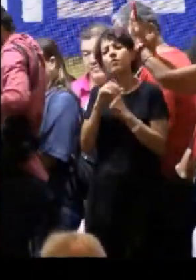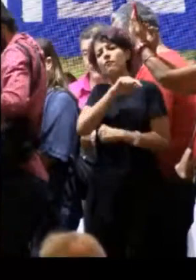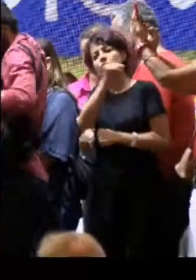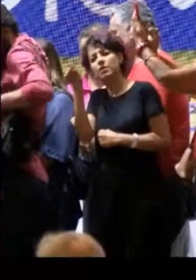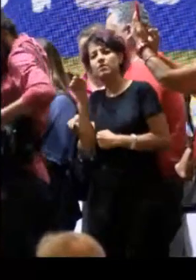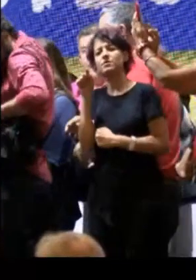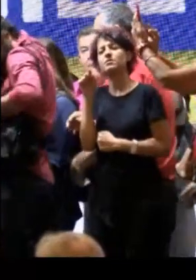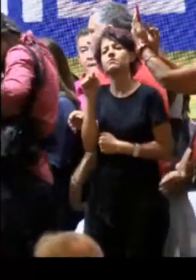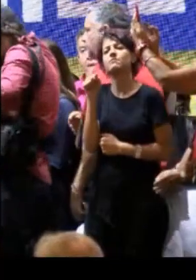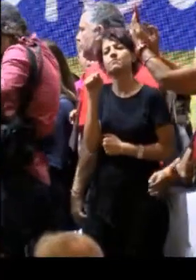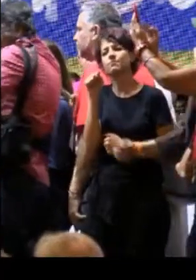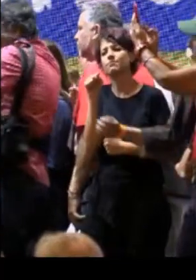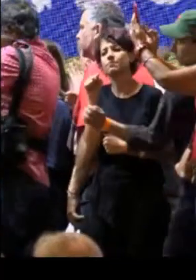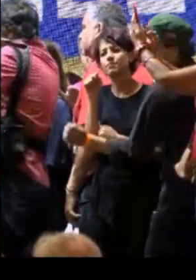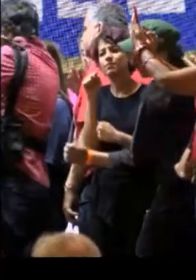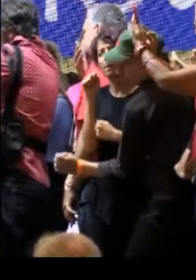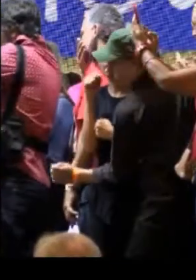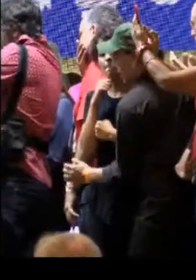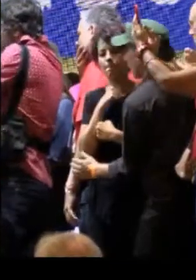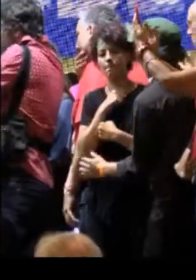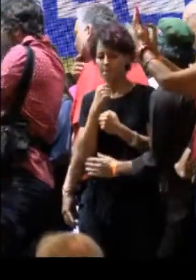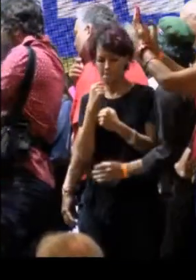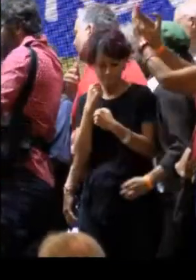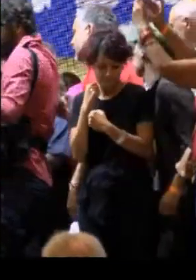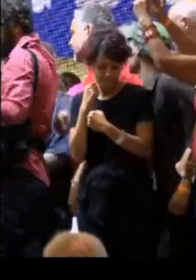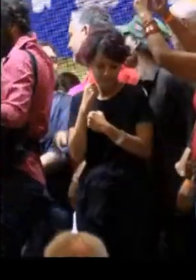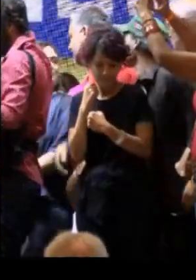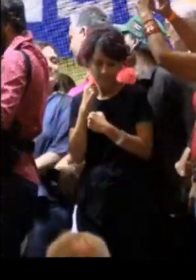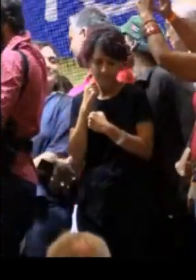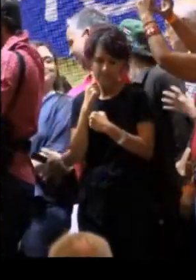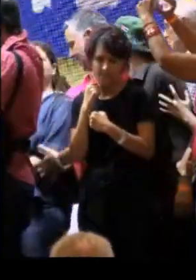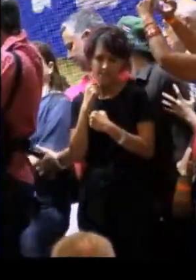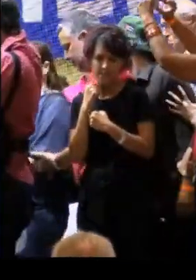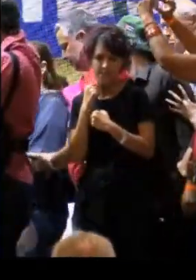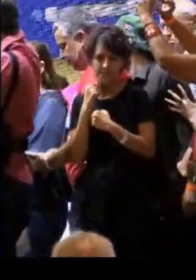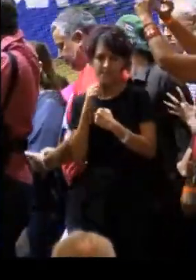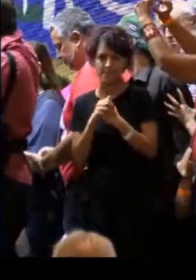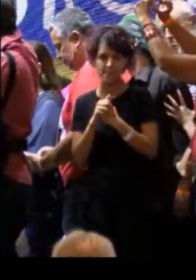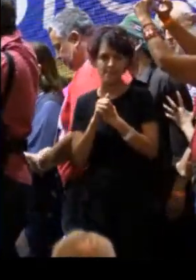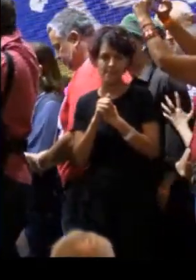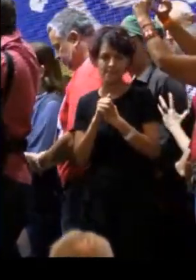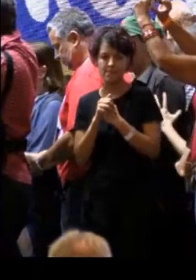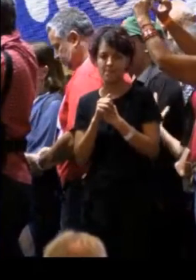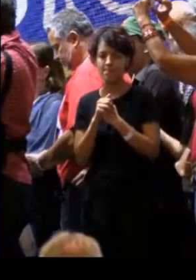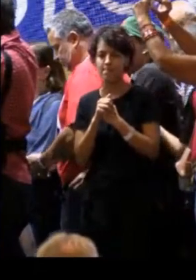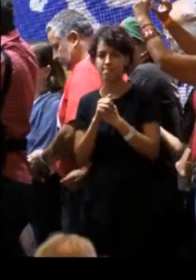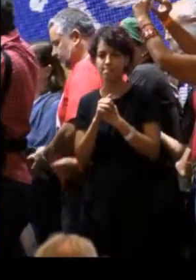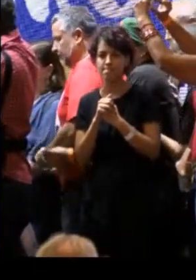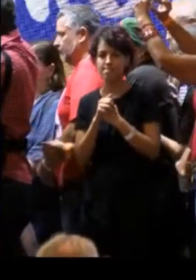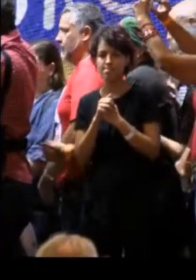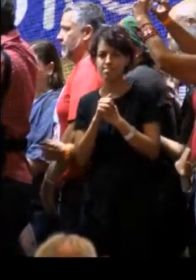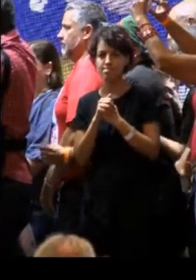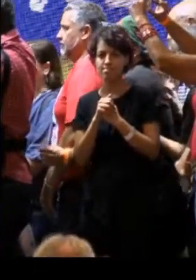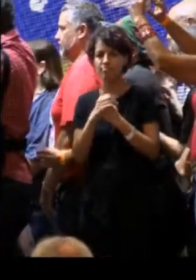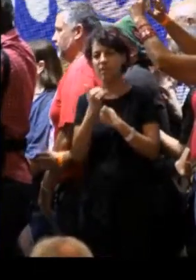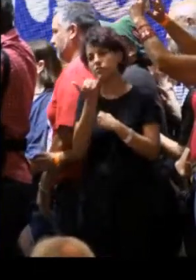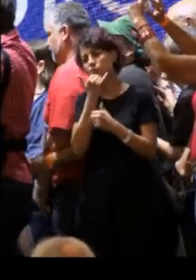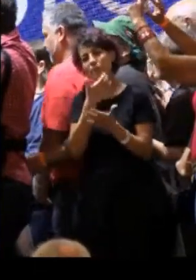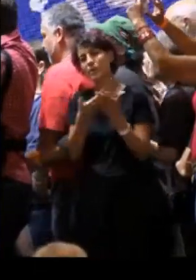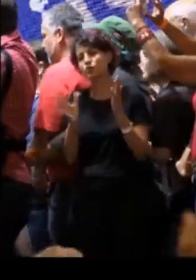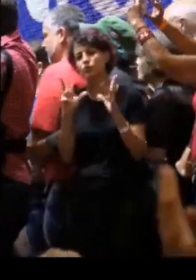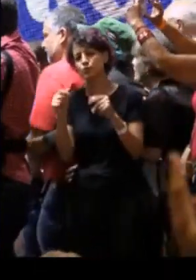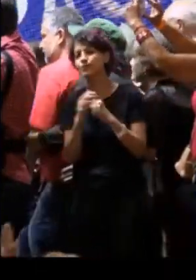aqui sejam decisões sábias para que o povo continue acreditando no nosso partido. Um abraço,